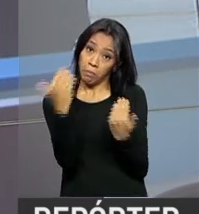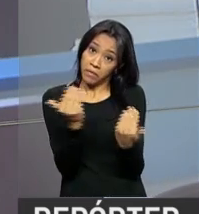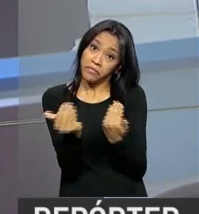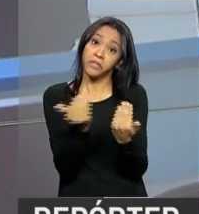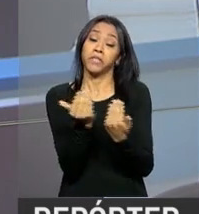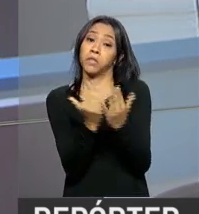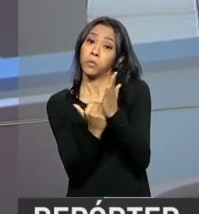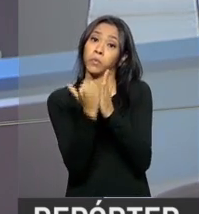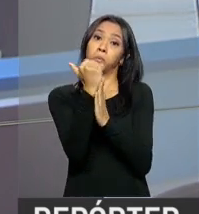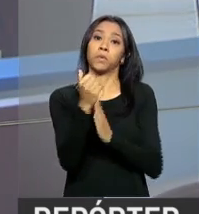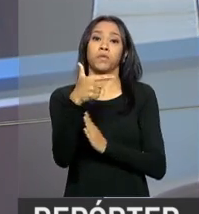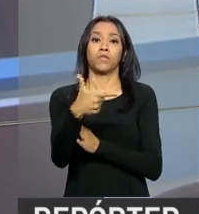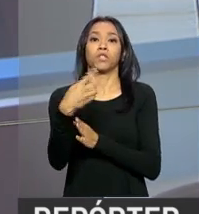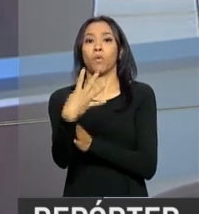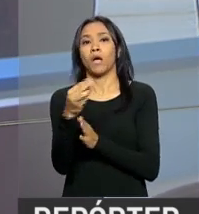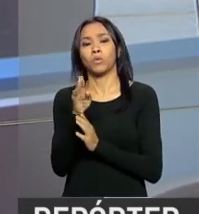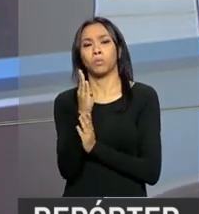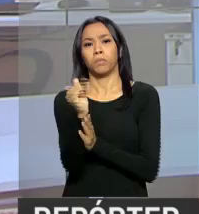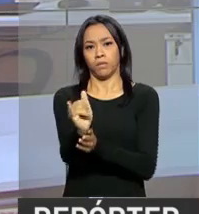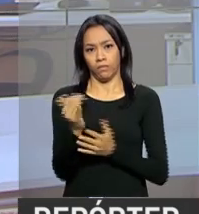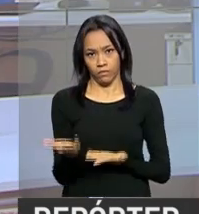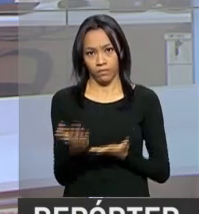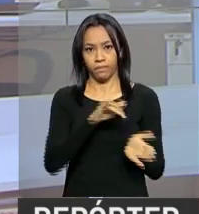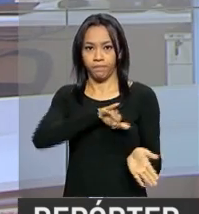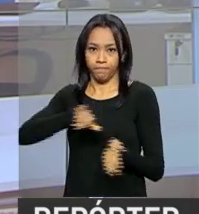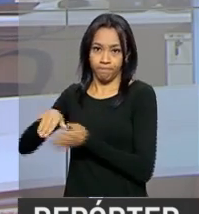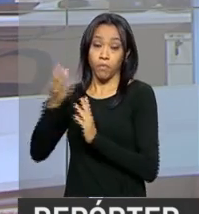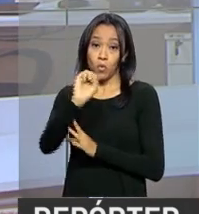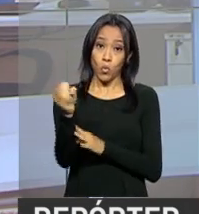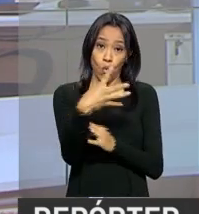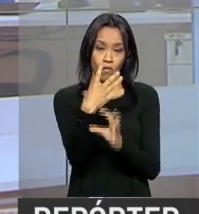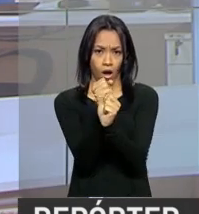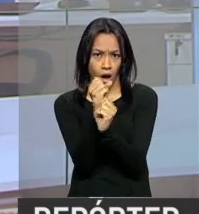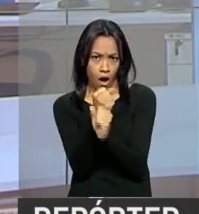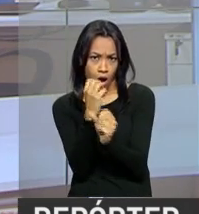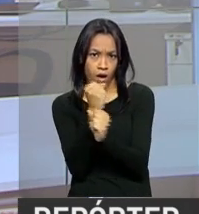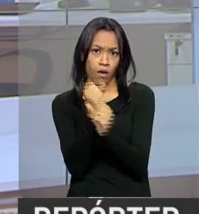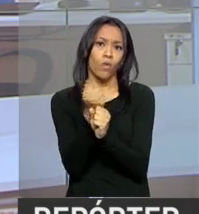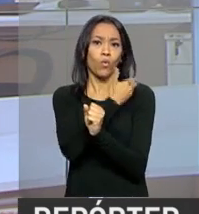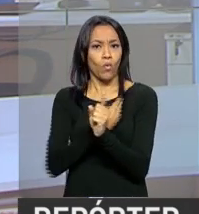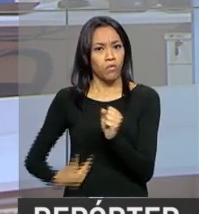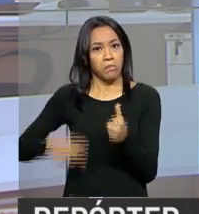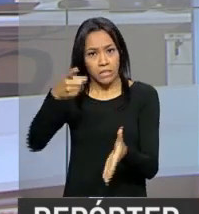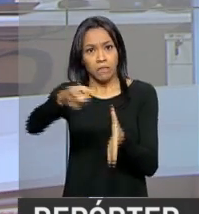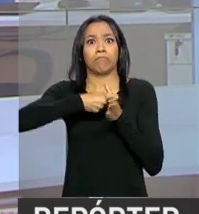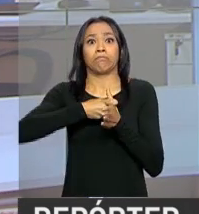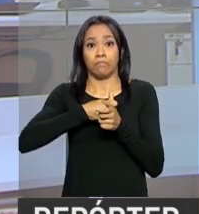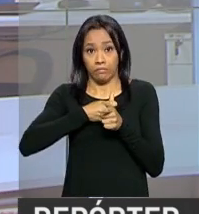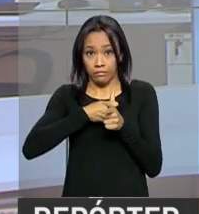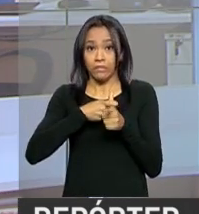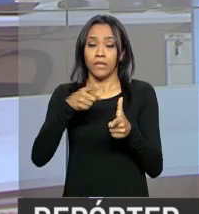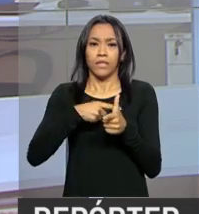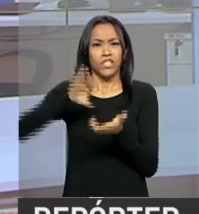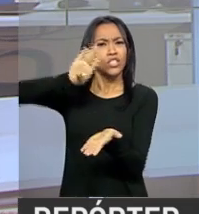um superávit de 24 bilhões. O novo cálculo do governo para o déficit exclui a previsão